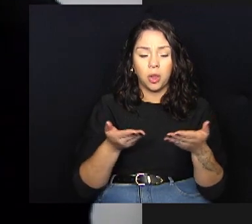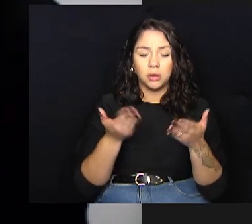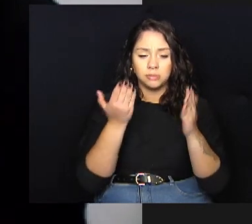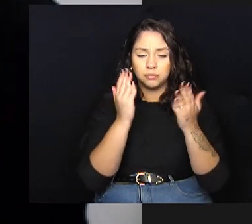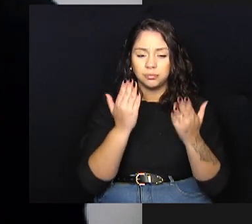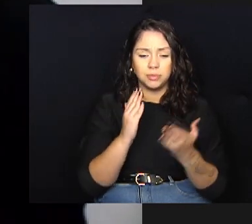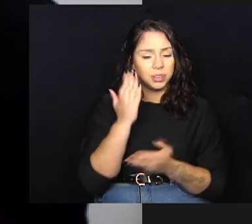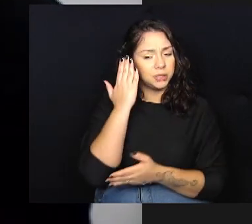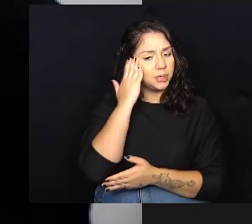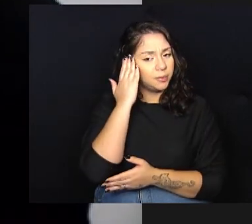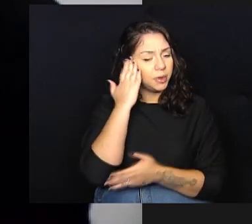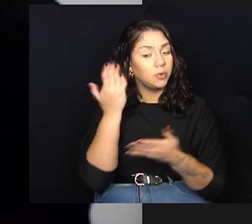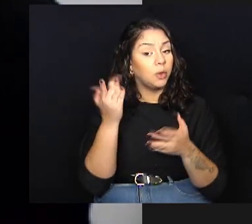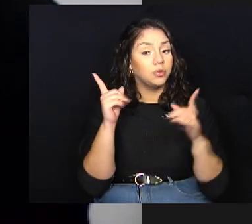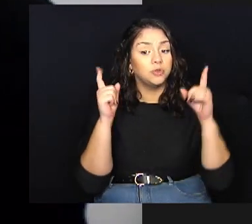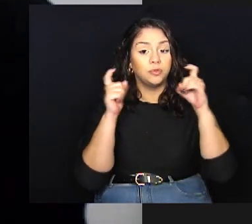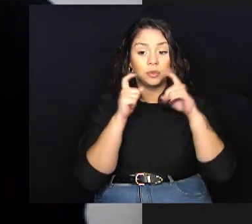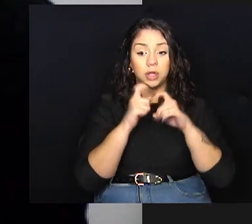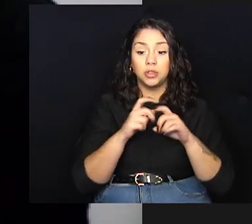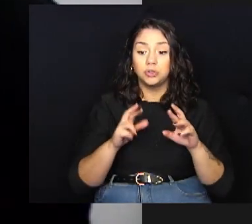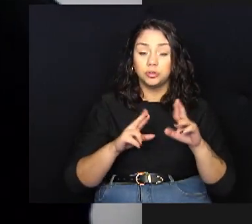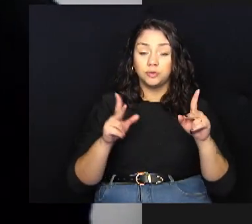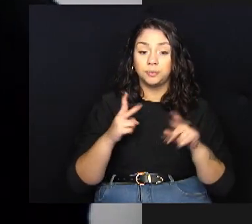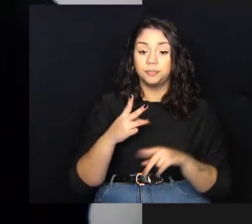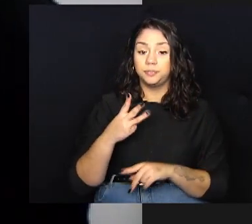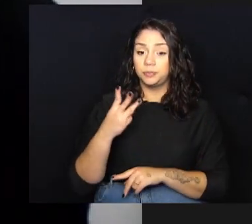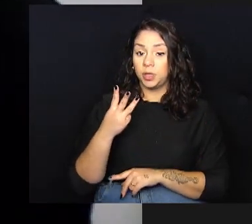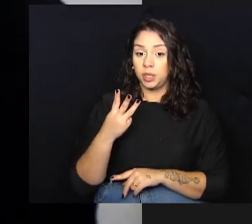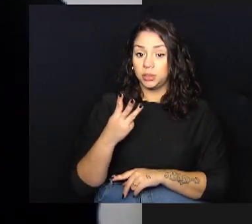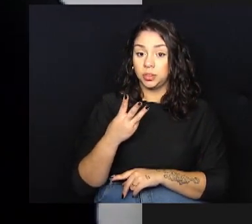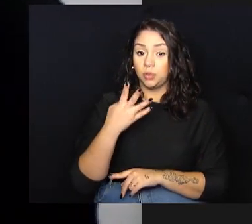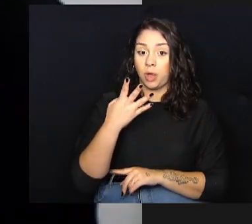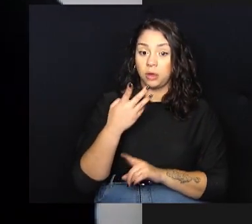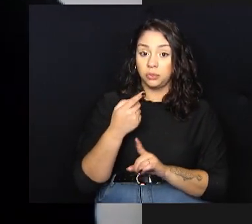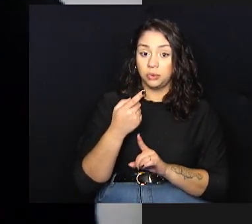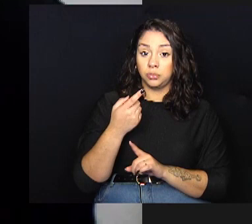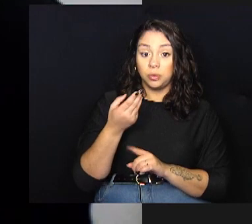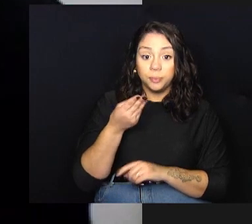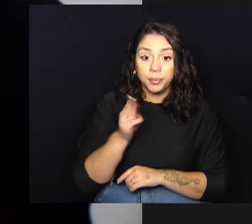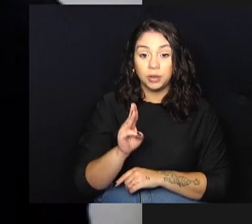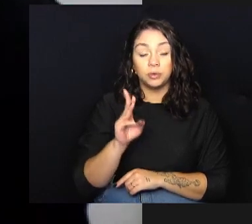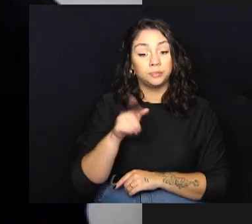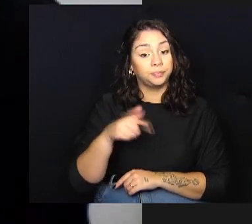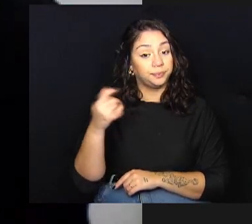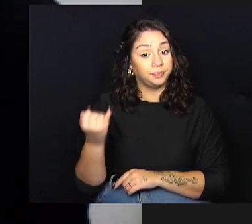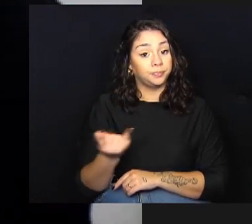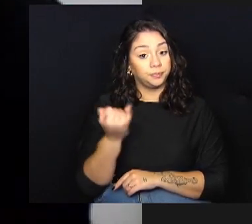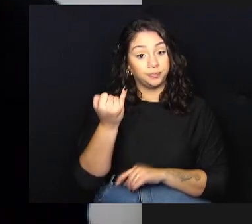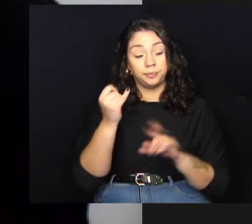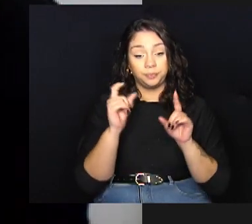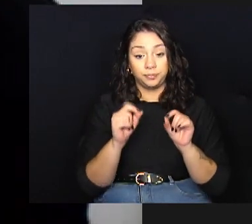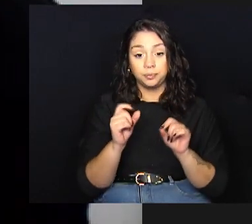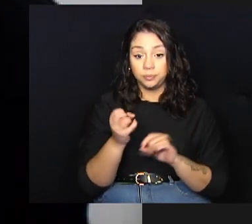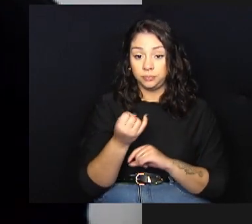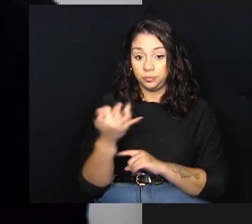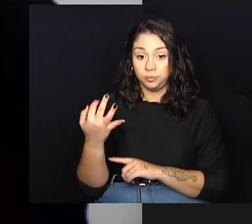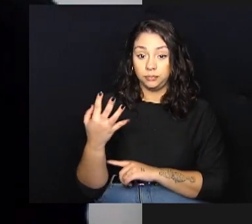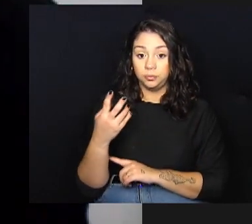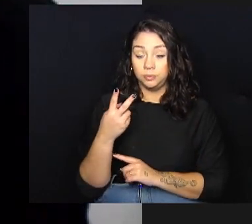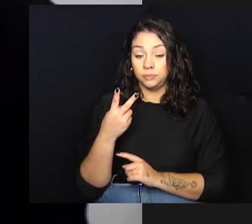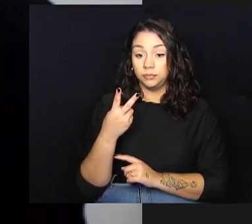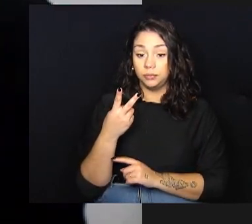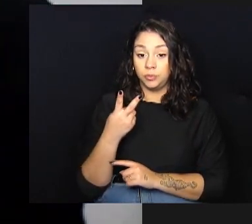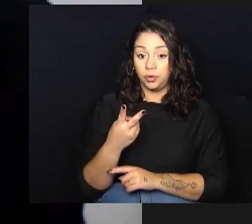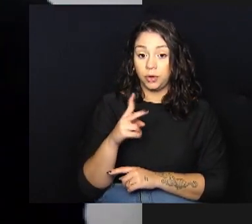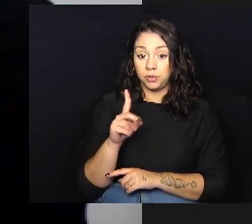as dificuldades nenhuma diferença de três quatro milhões é importante a gente lembrar que corresponde aí algo como